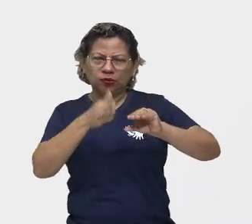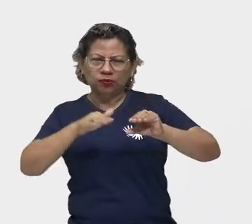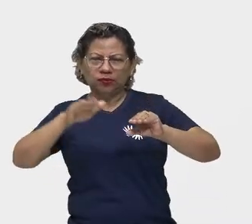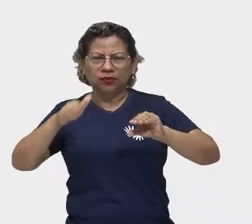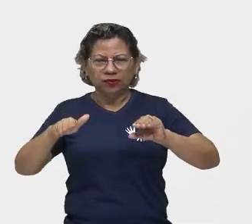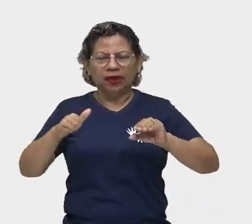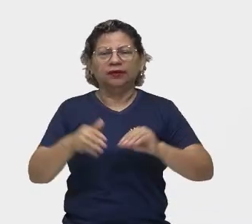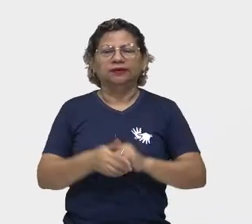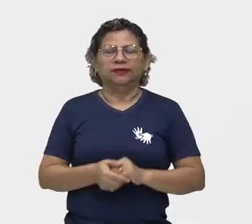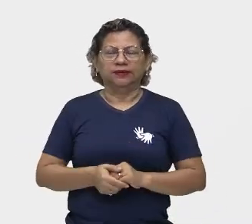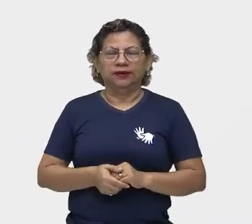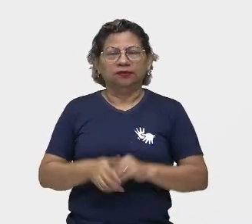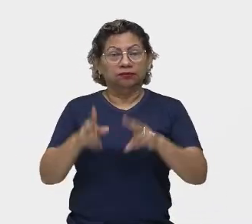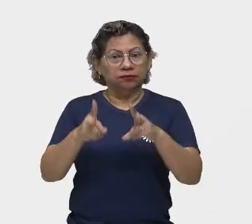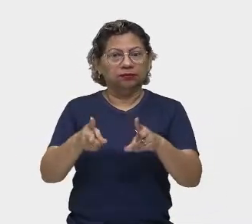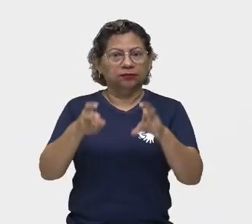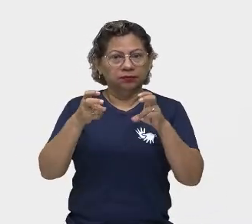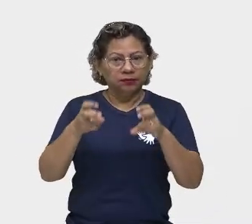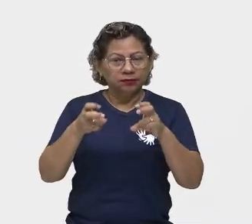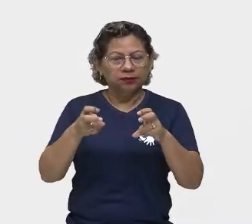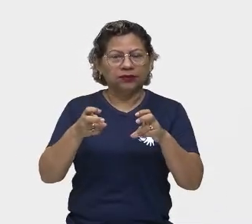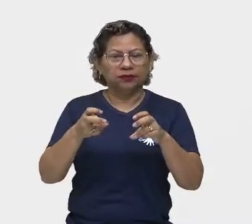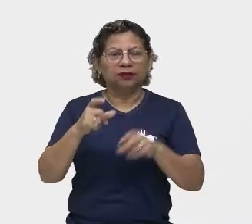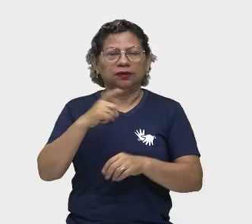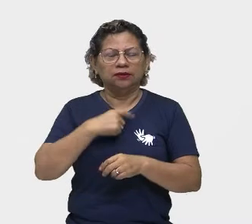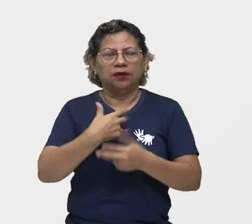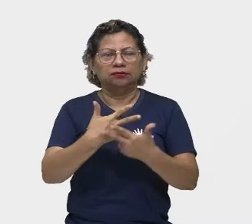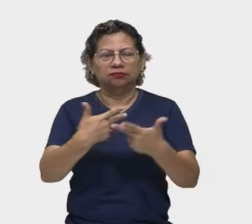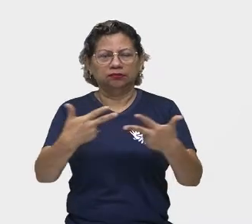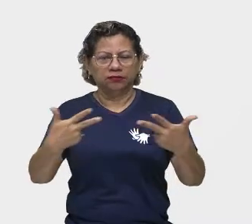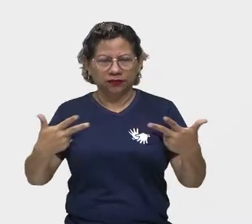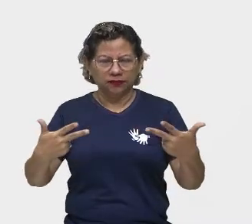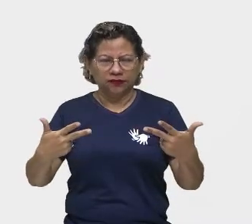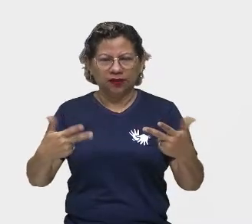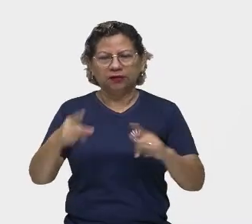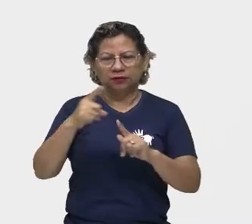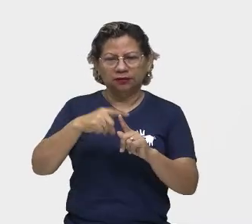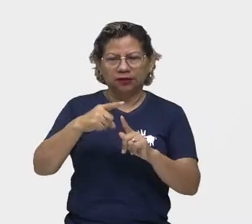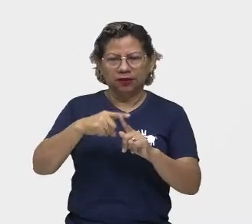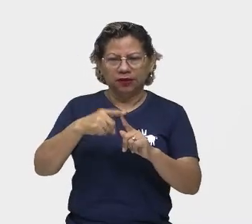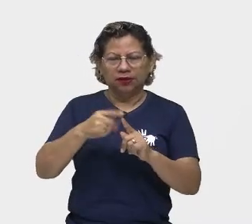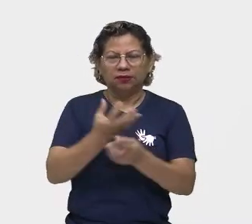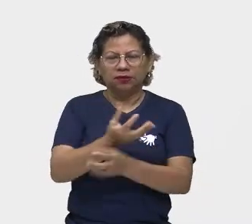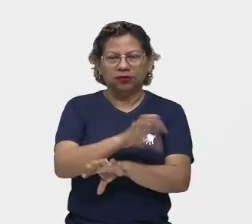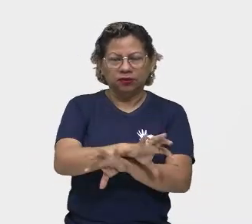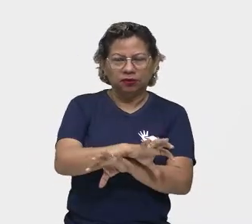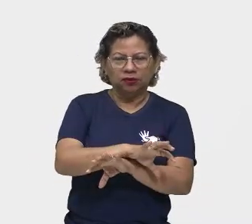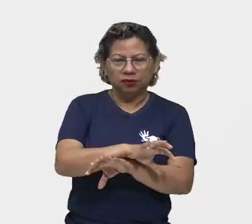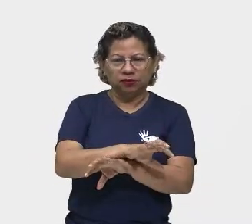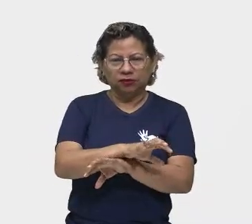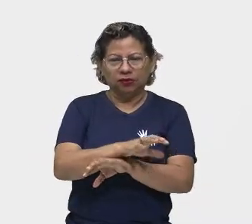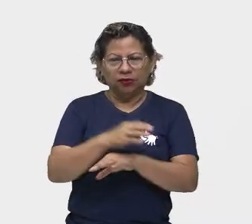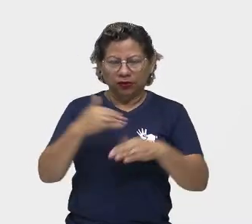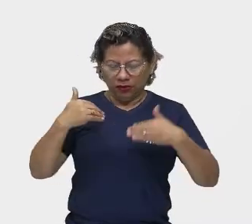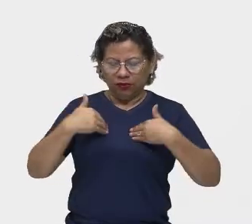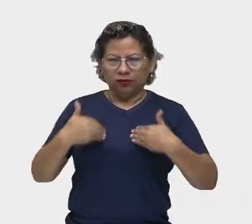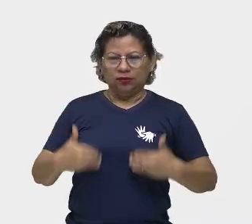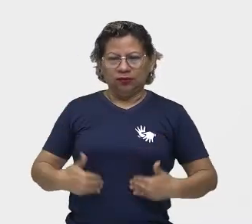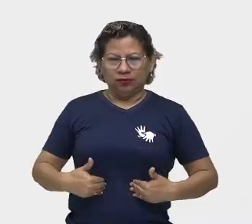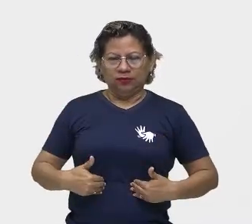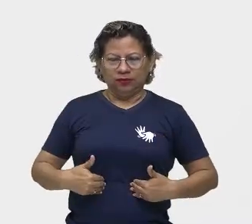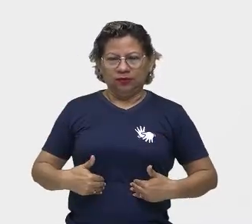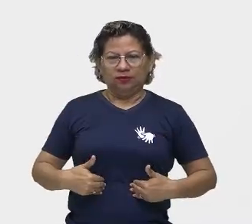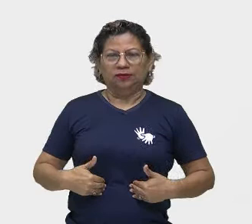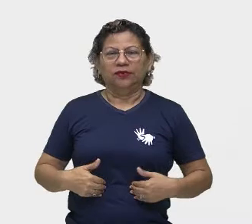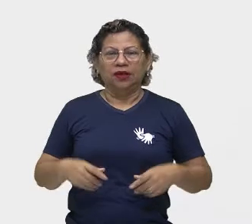tá então como a gente observou é existem diversos tipos de ossos que compõem o sistema esquelético E aí